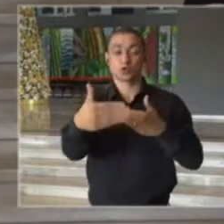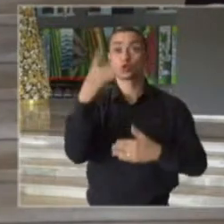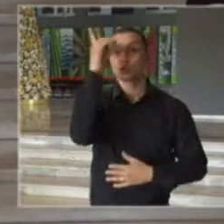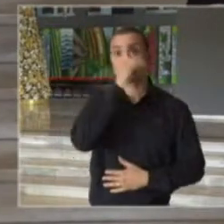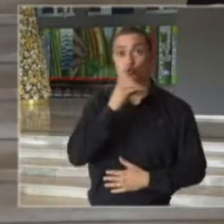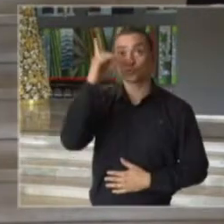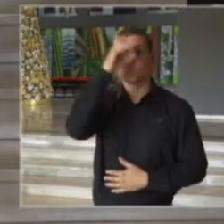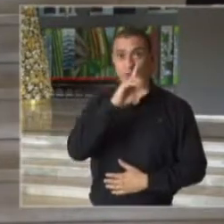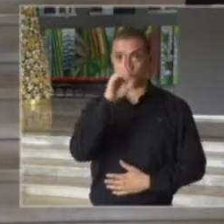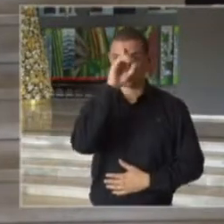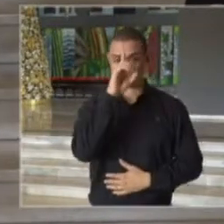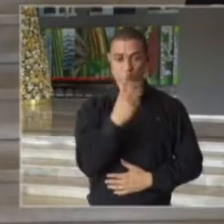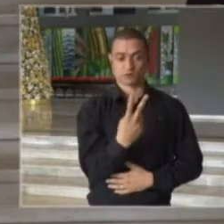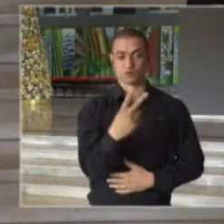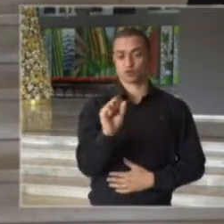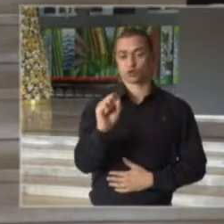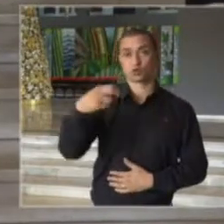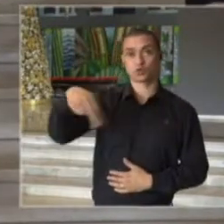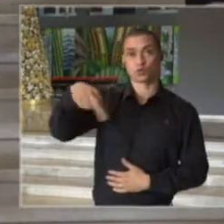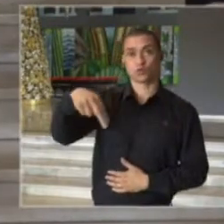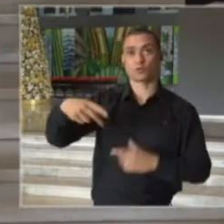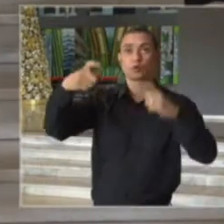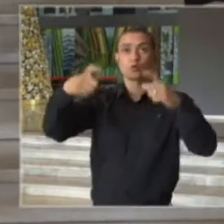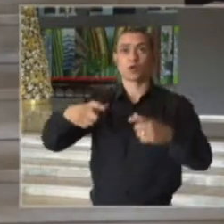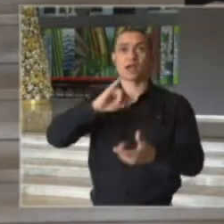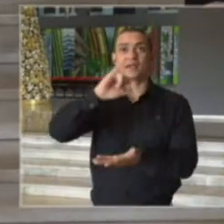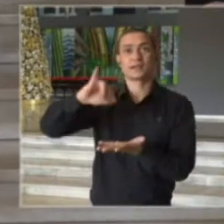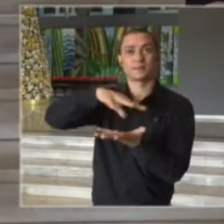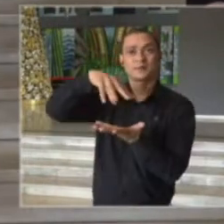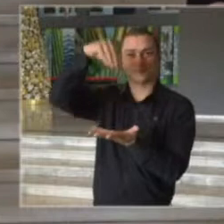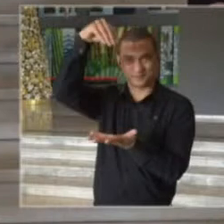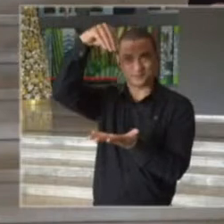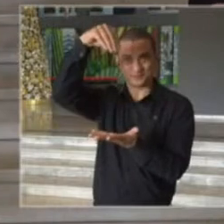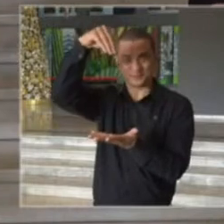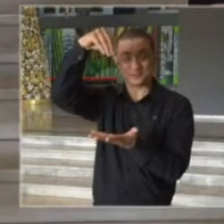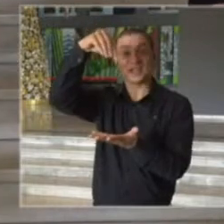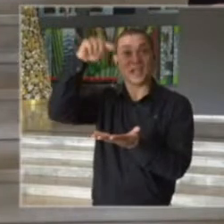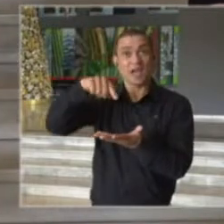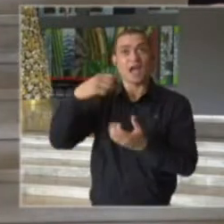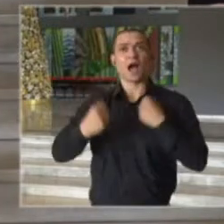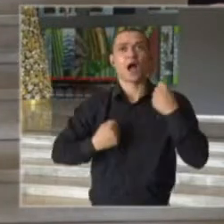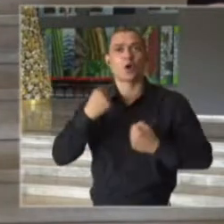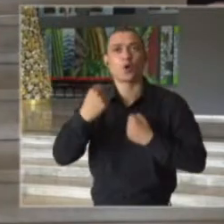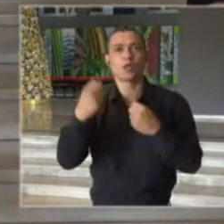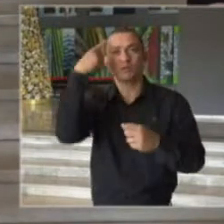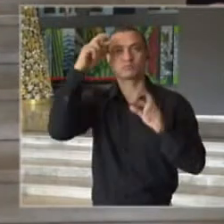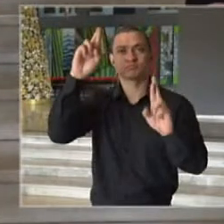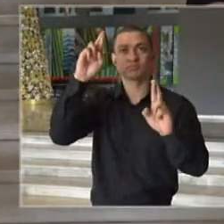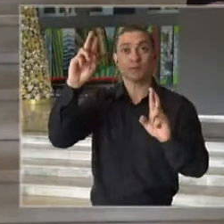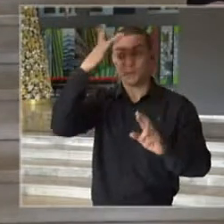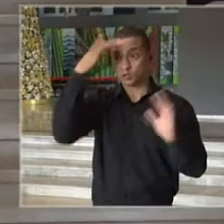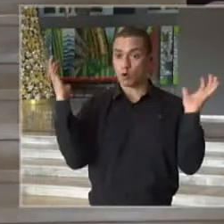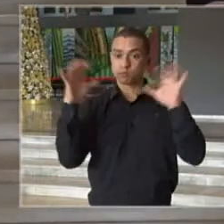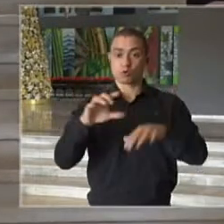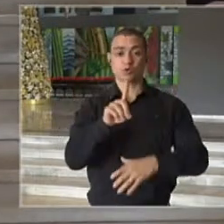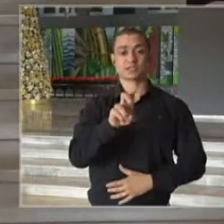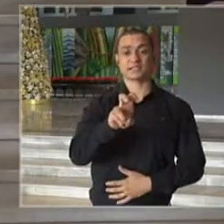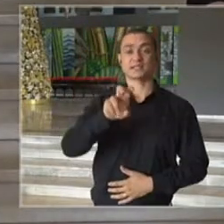domingo, dia 28 de novembro, no Parque do Ibirapuera. A Corrida da Esperança terá 15 mil